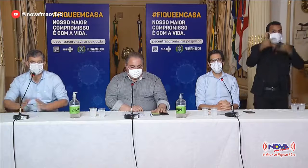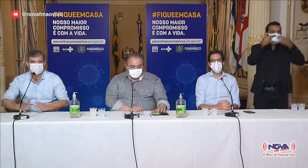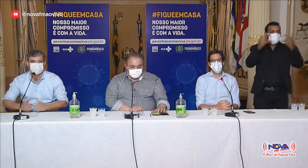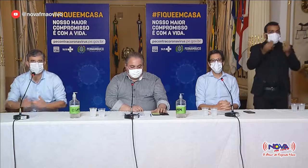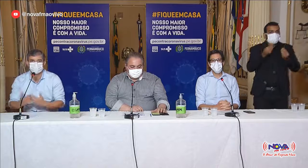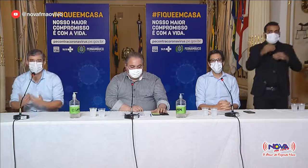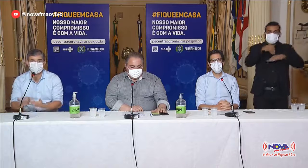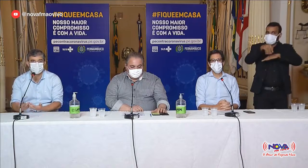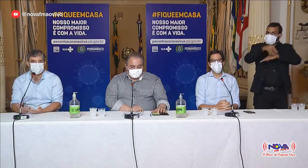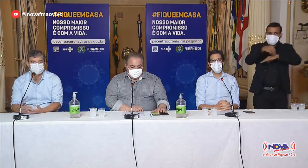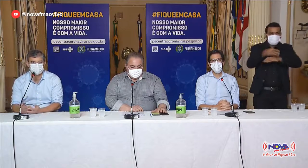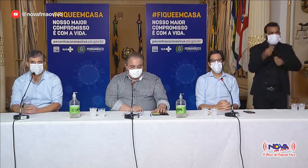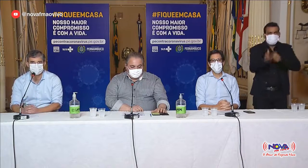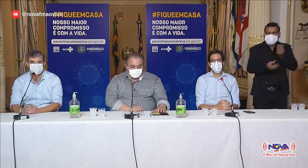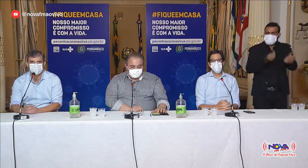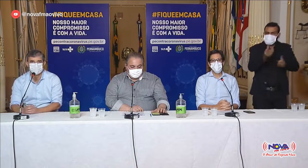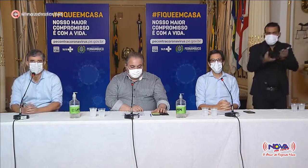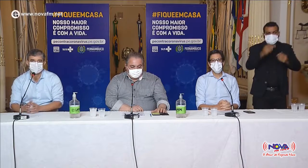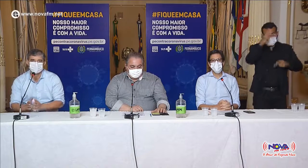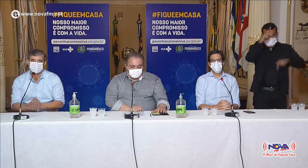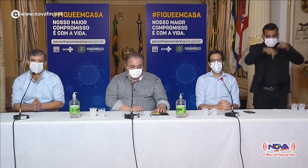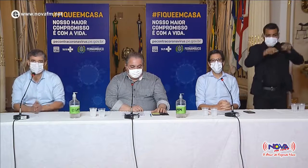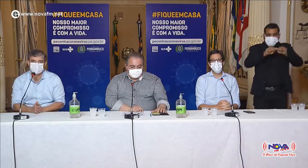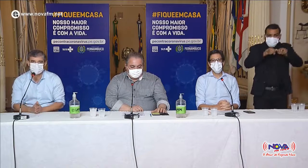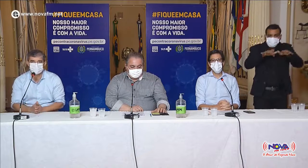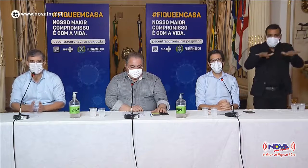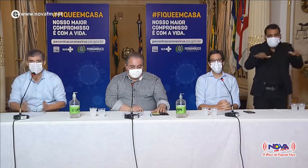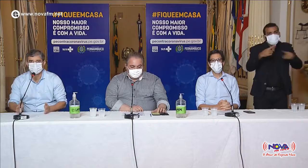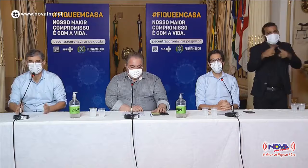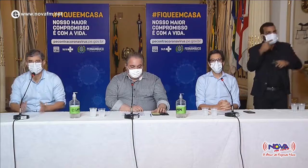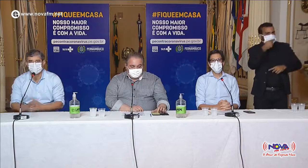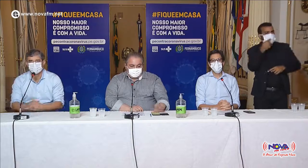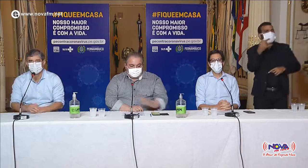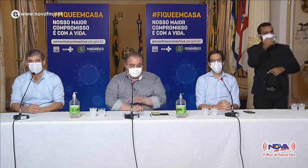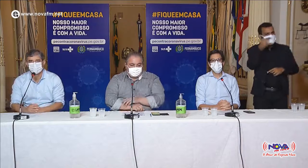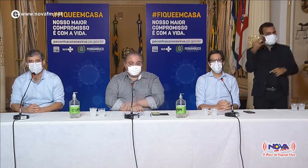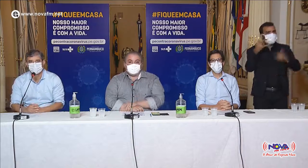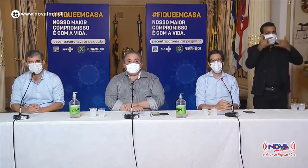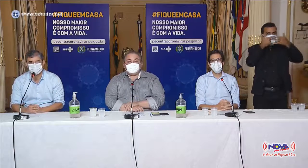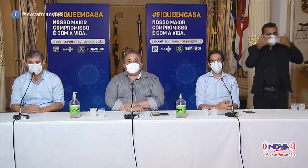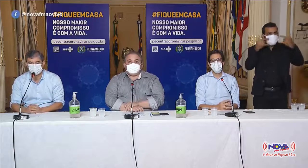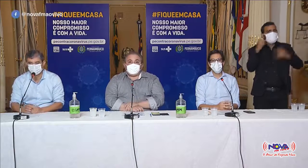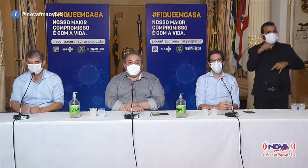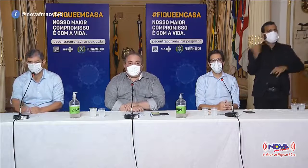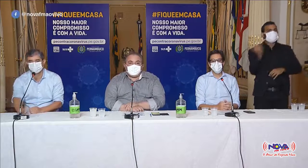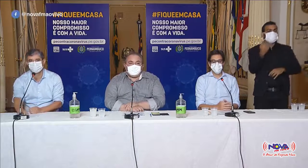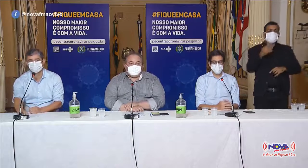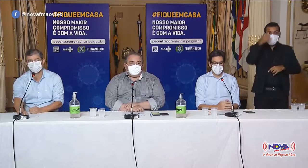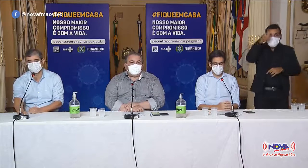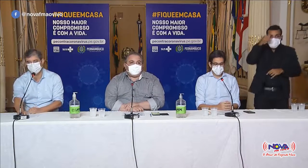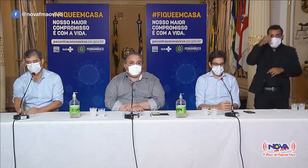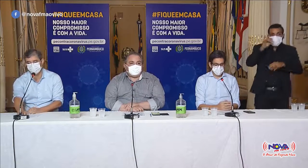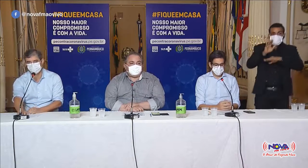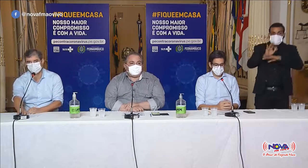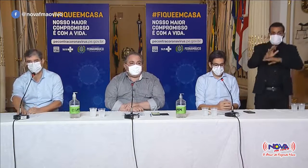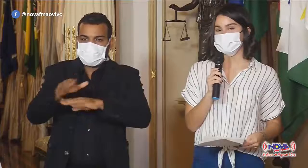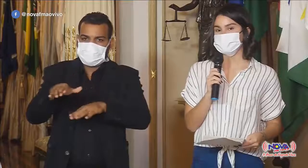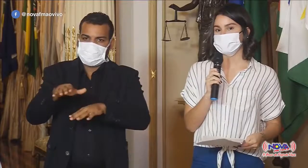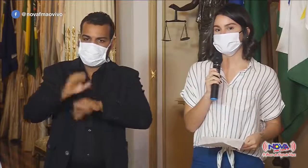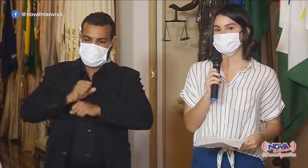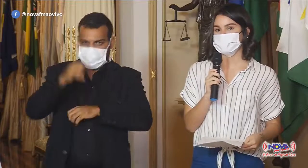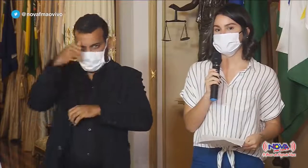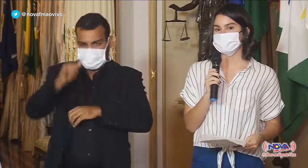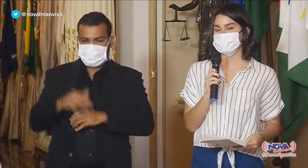tá certo? Dar a máscara a toda a população de Pernambuco para também ajudar nesse processo de contenção da doença. Vou juntar as três